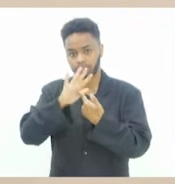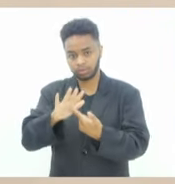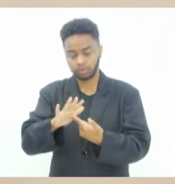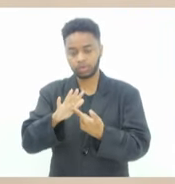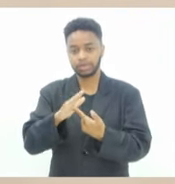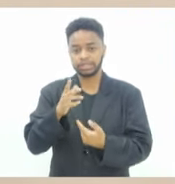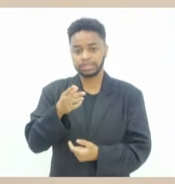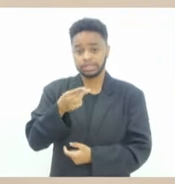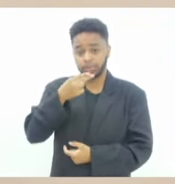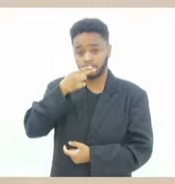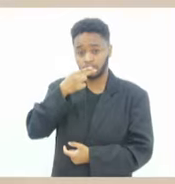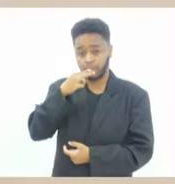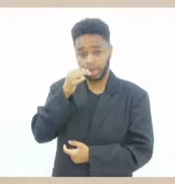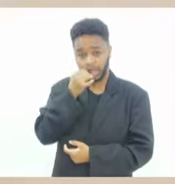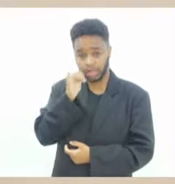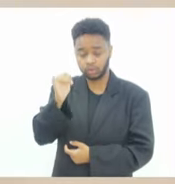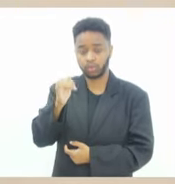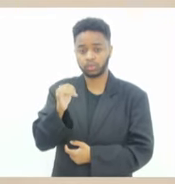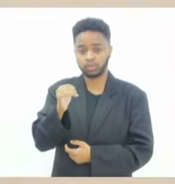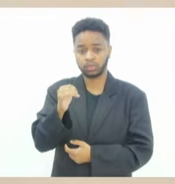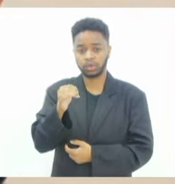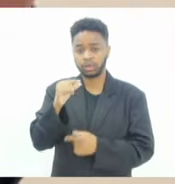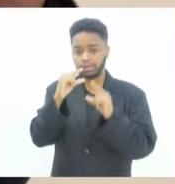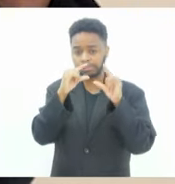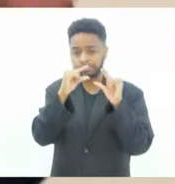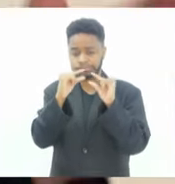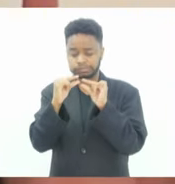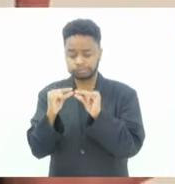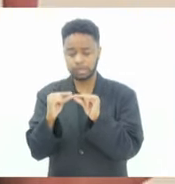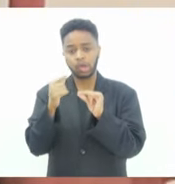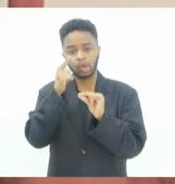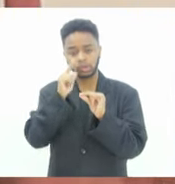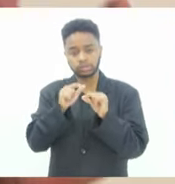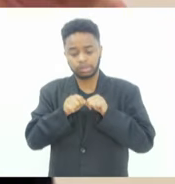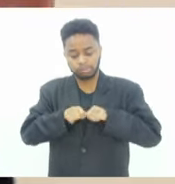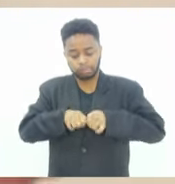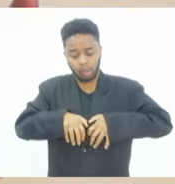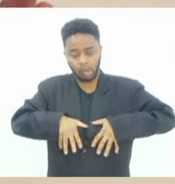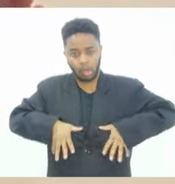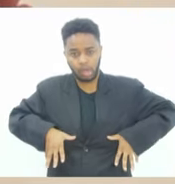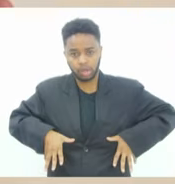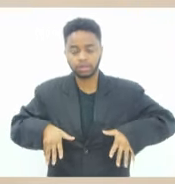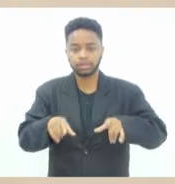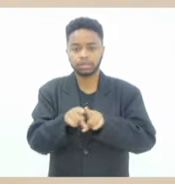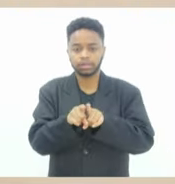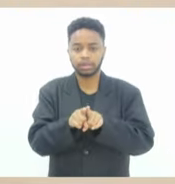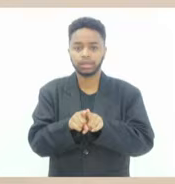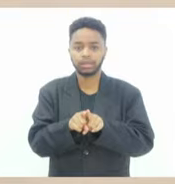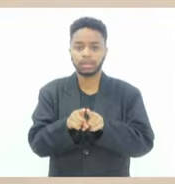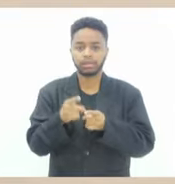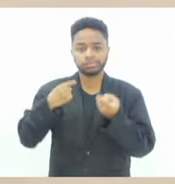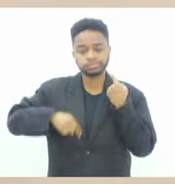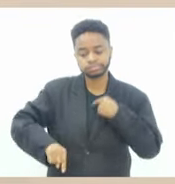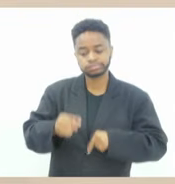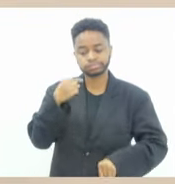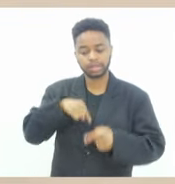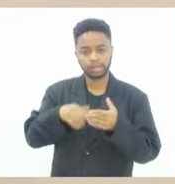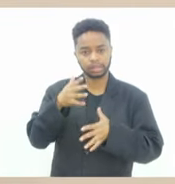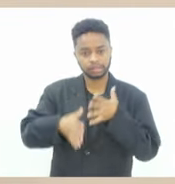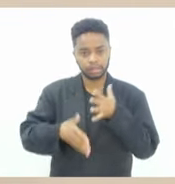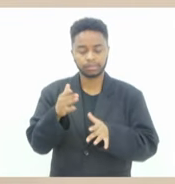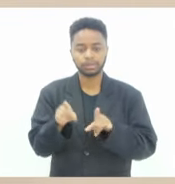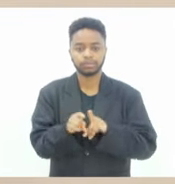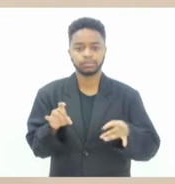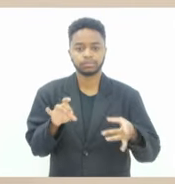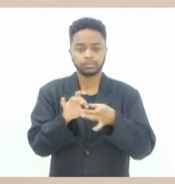do cigarro eletrônico são muito pequenas, chegam aos alvéolos, a posteriori, à circulação, estão associadas à